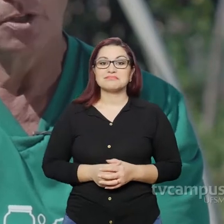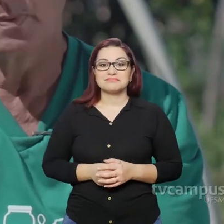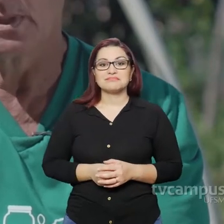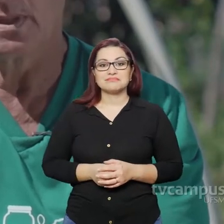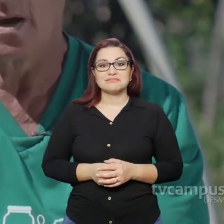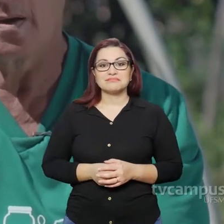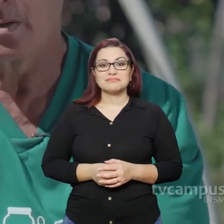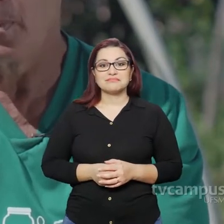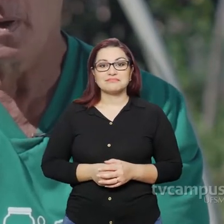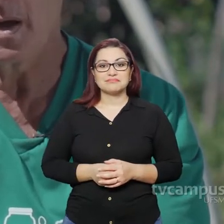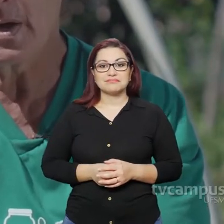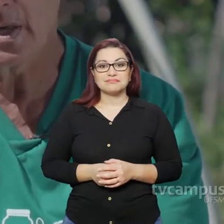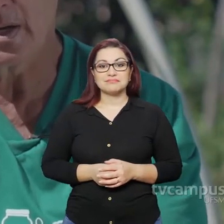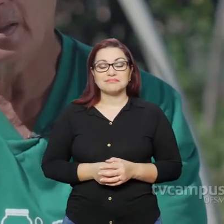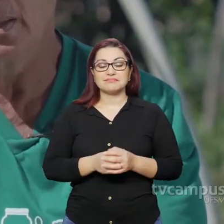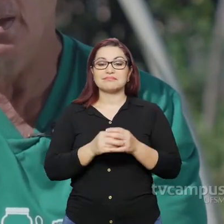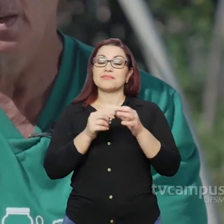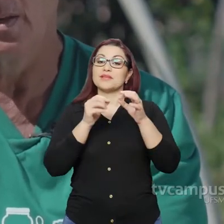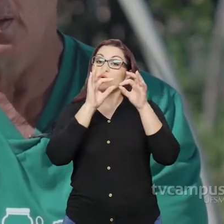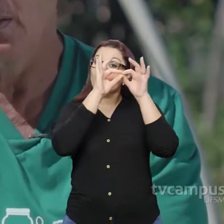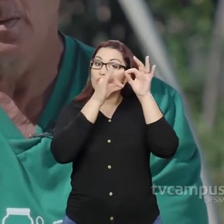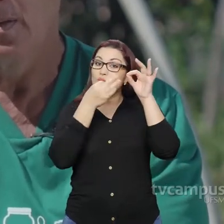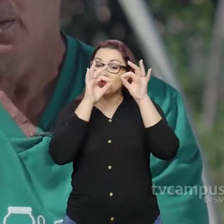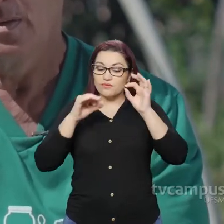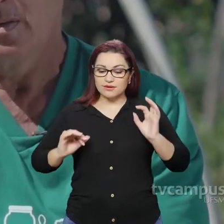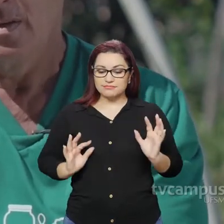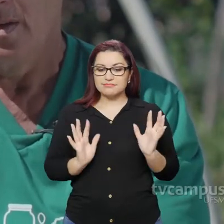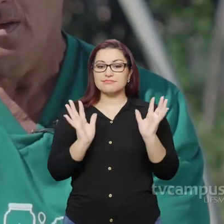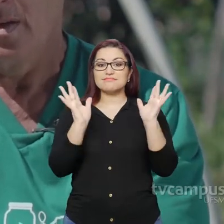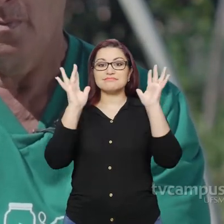E a gente planta, tem parreira, tem